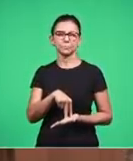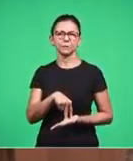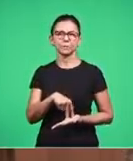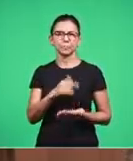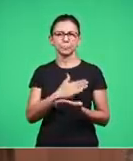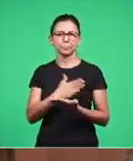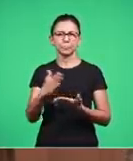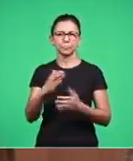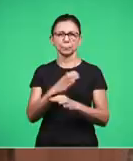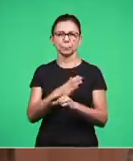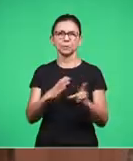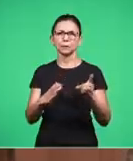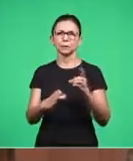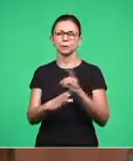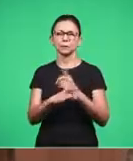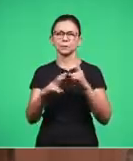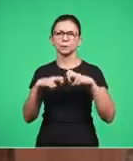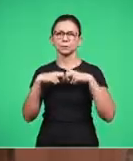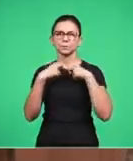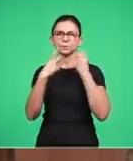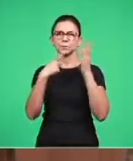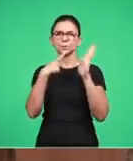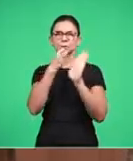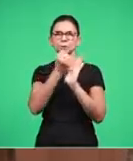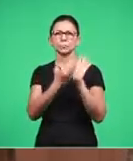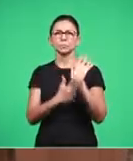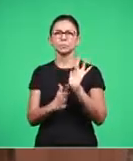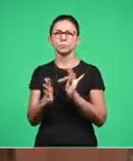a esse culto com clamor pelo sangue de Jesus.